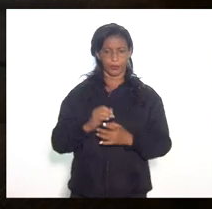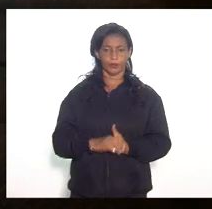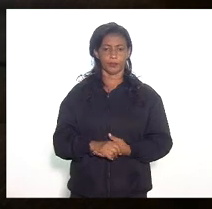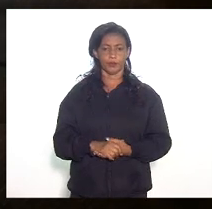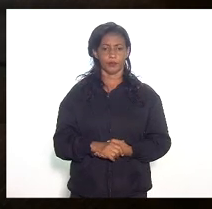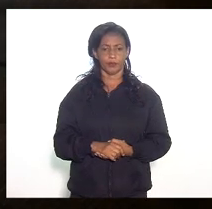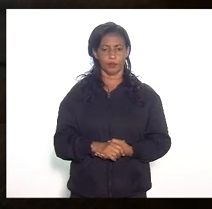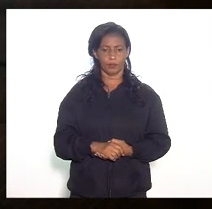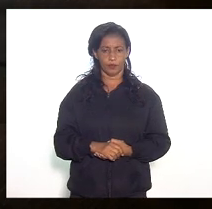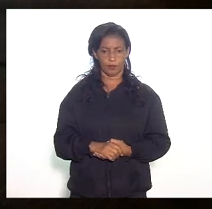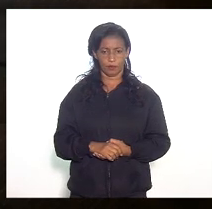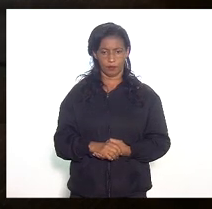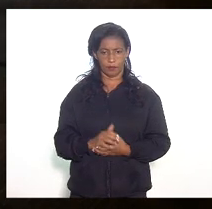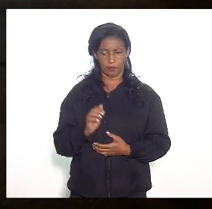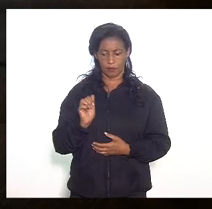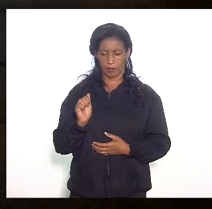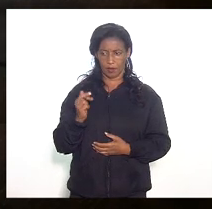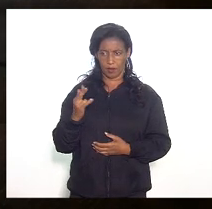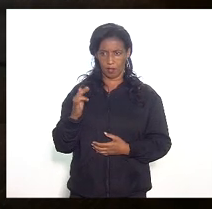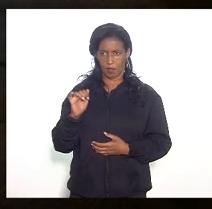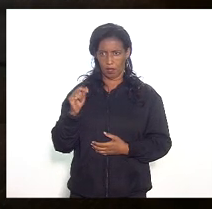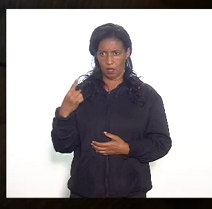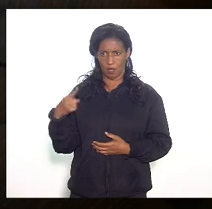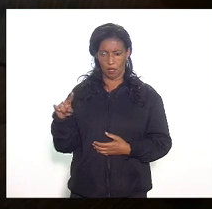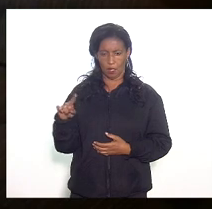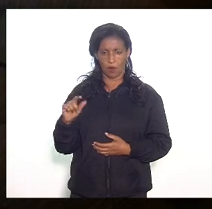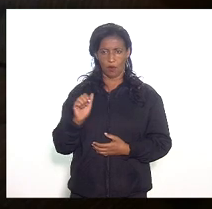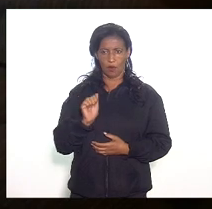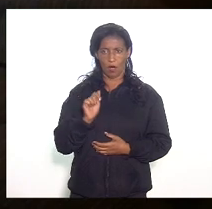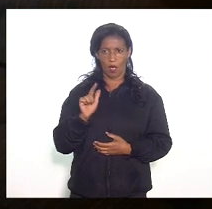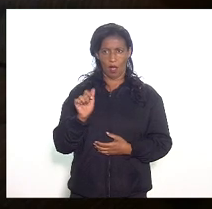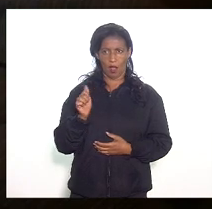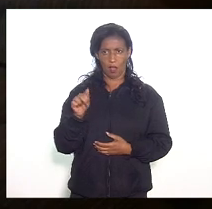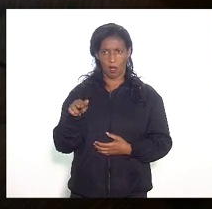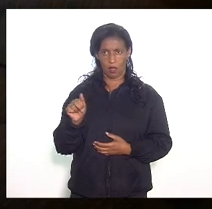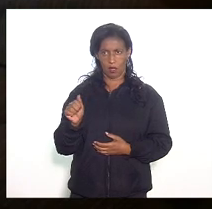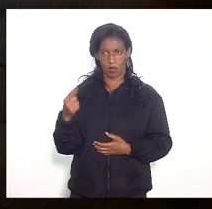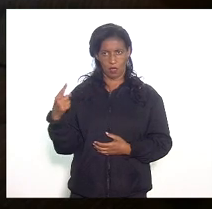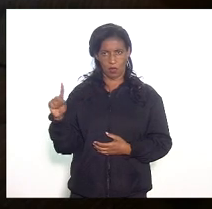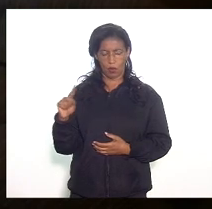Adriana não Alana Passos não